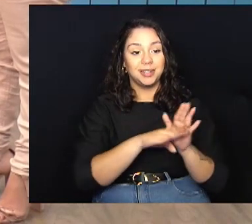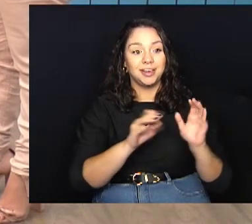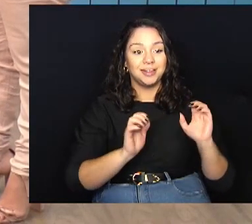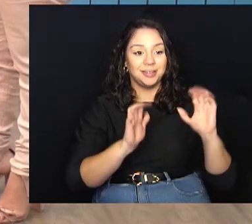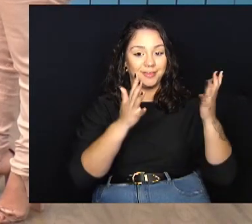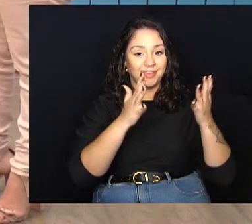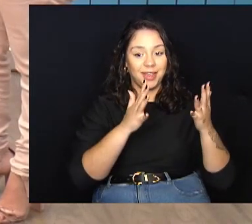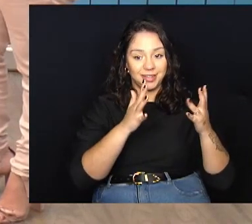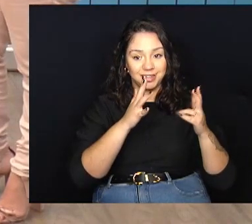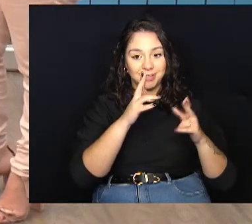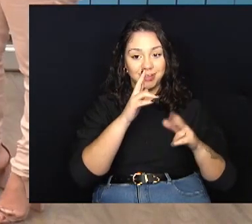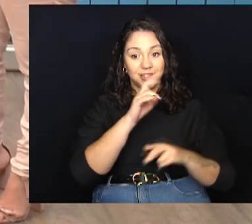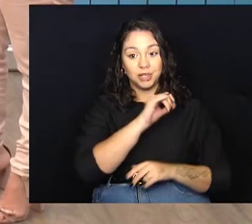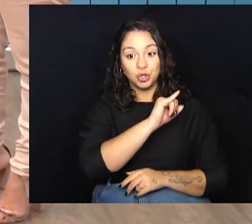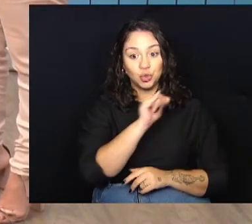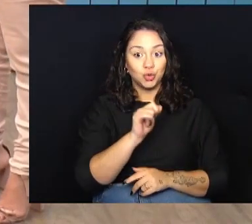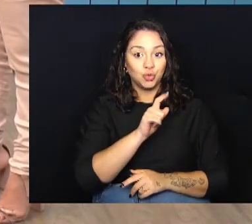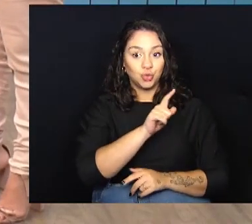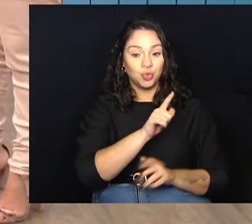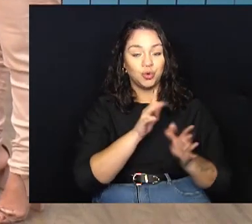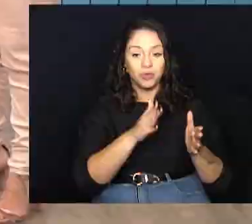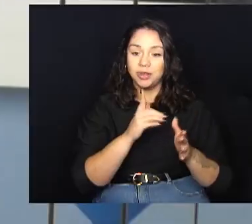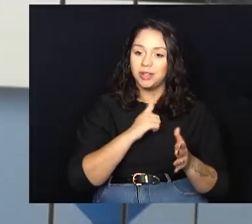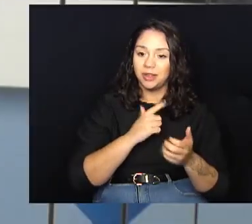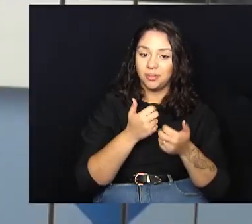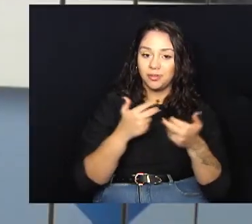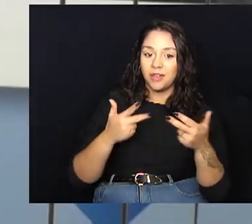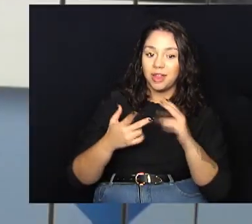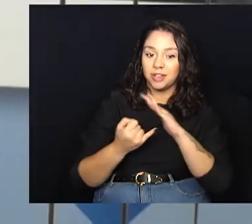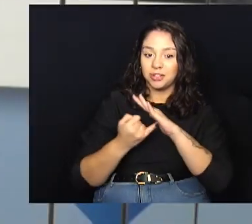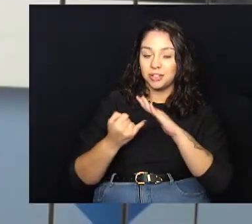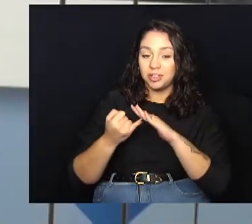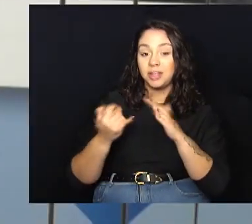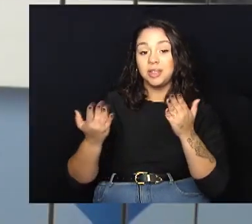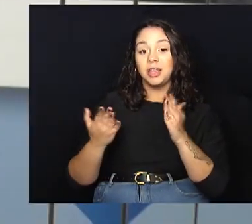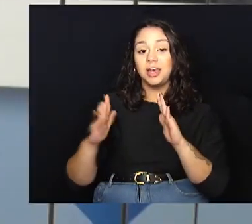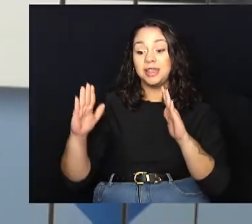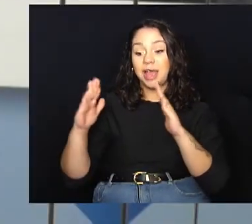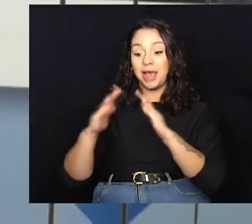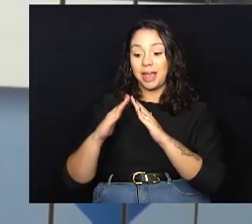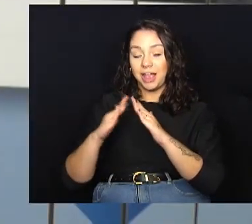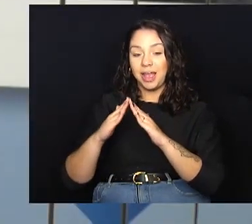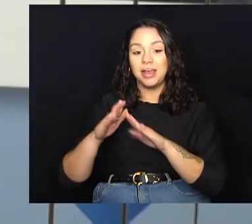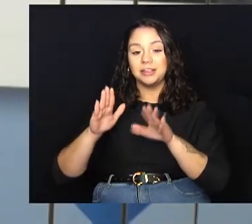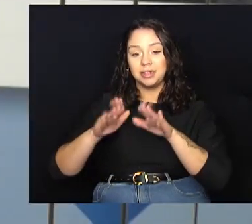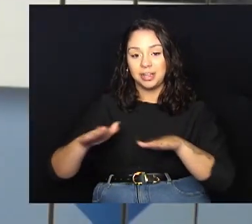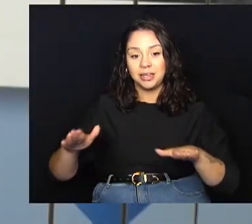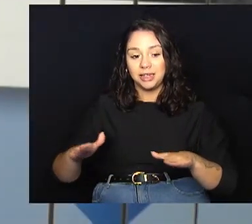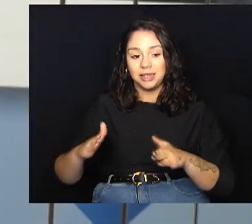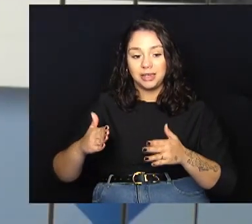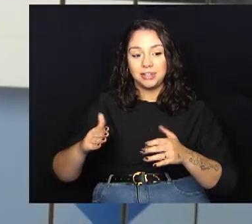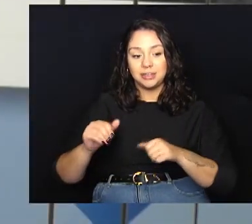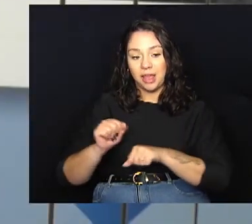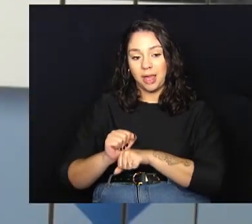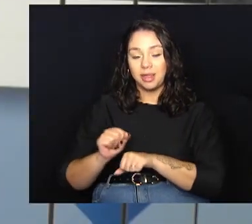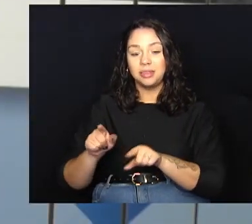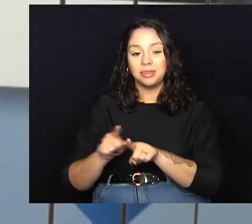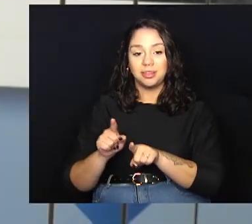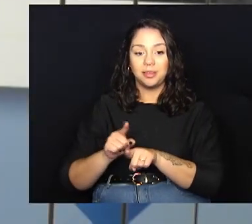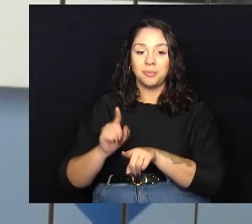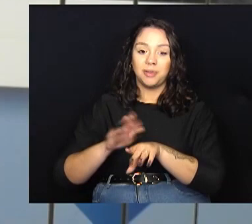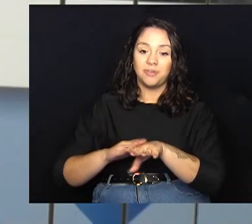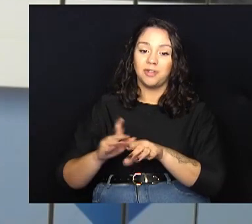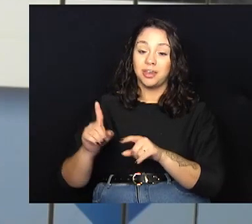tá no tempo das festas julinas várias entidades fazem a casa da criança paralítica também por isso para o próximo